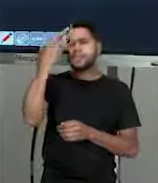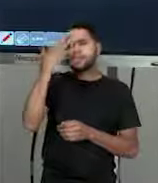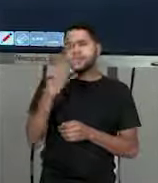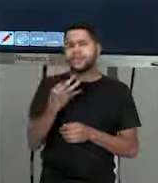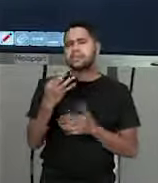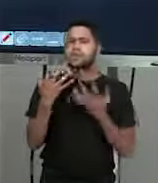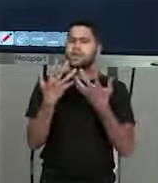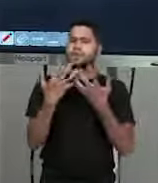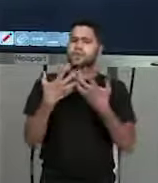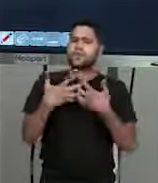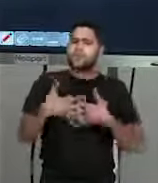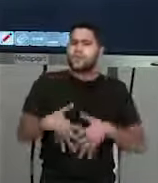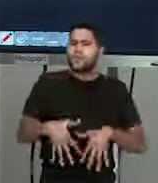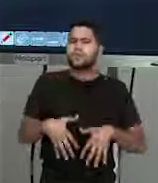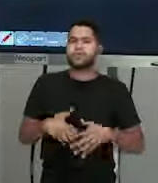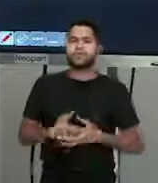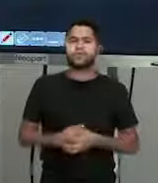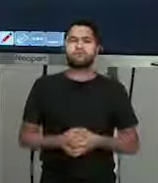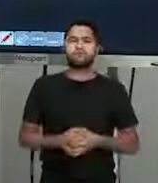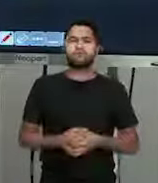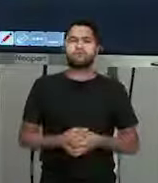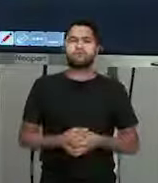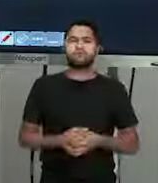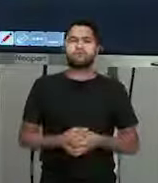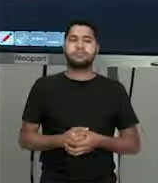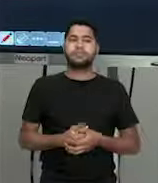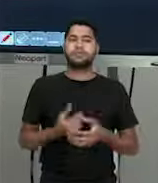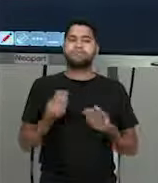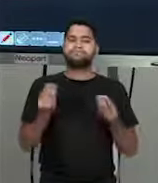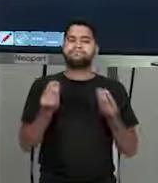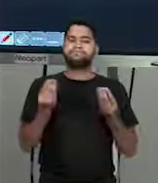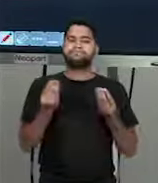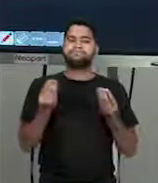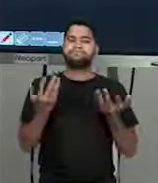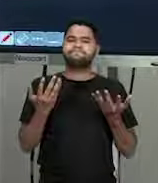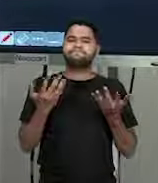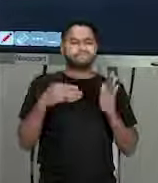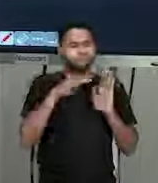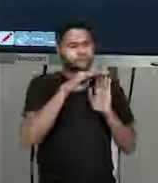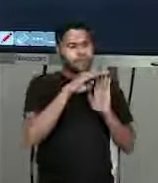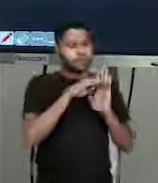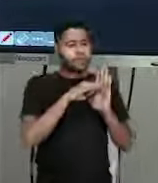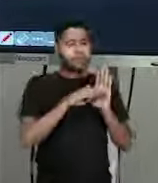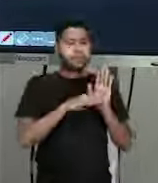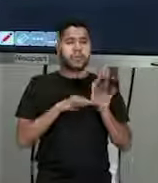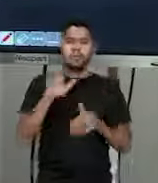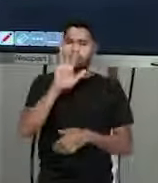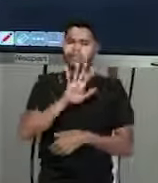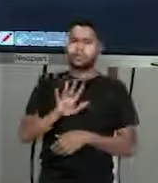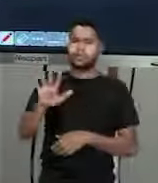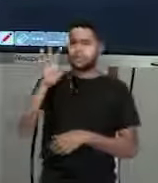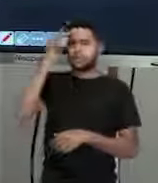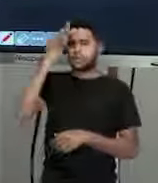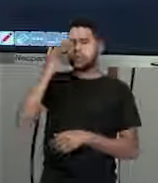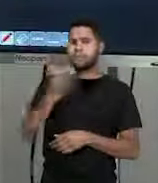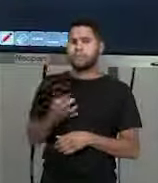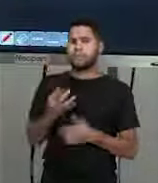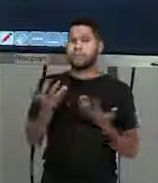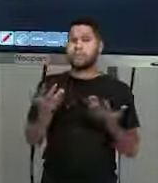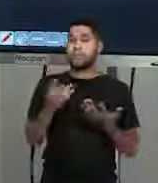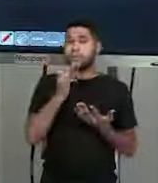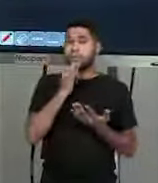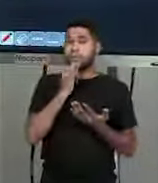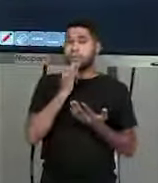o funcionamento de uma máquina é o seu rendimento. Bom, de maneira geral, a gente pode compreender rendimento como